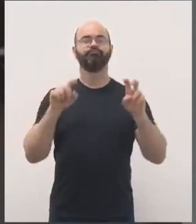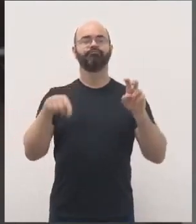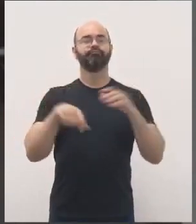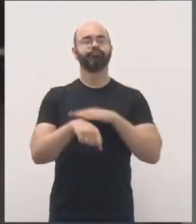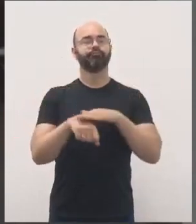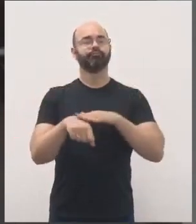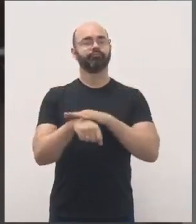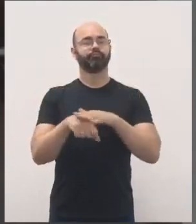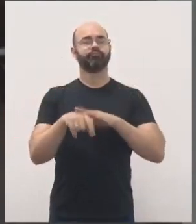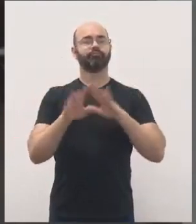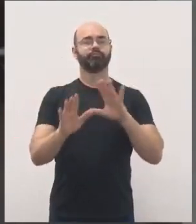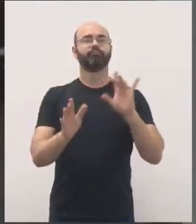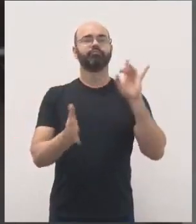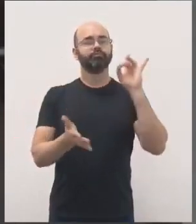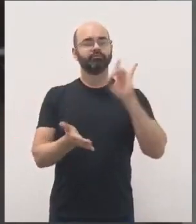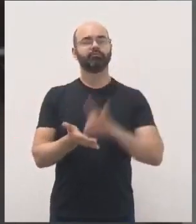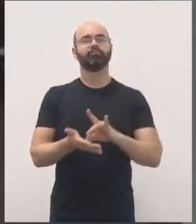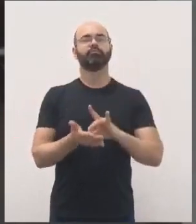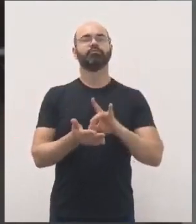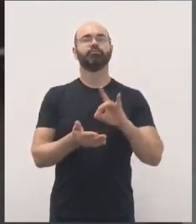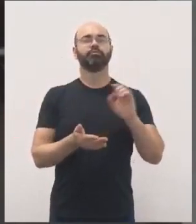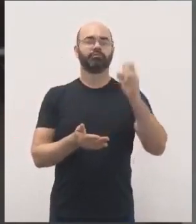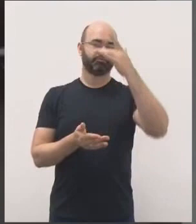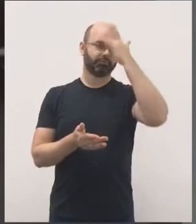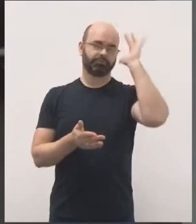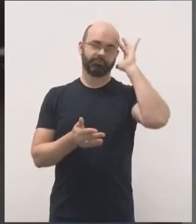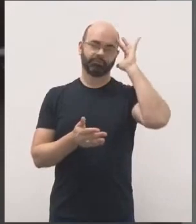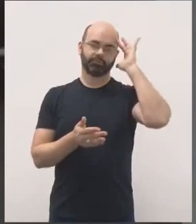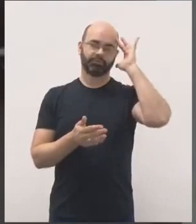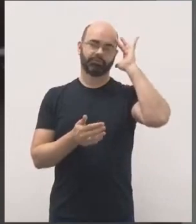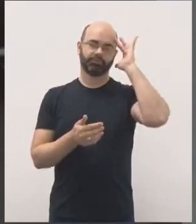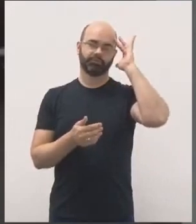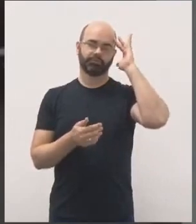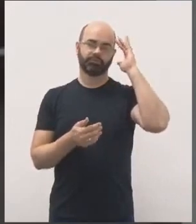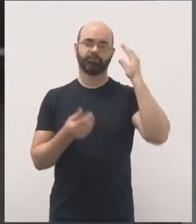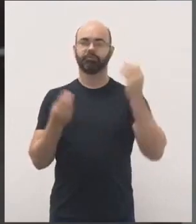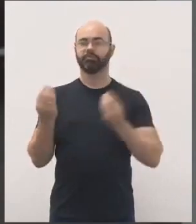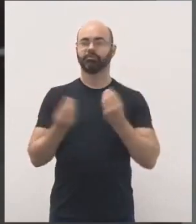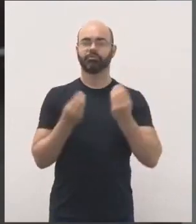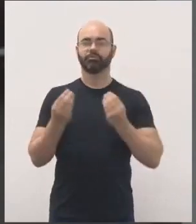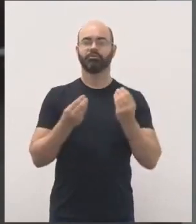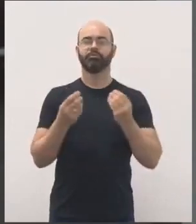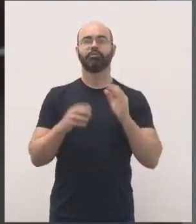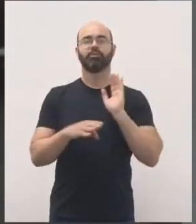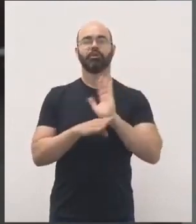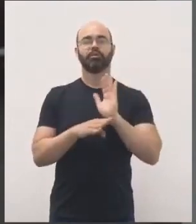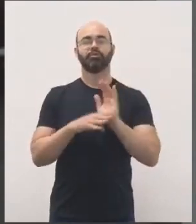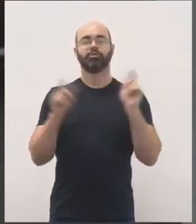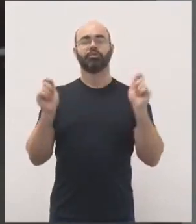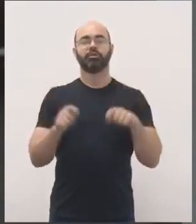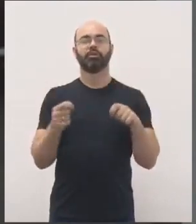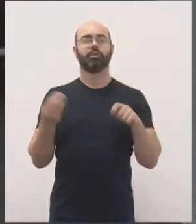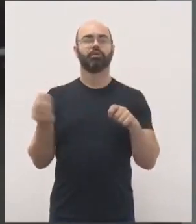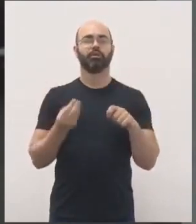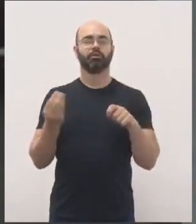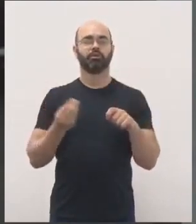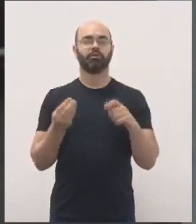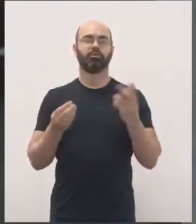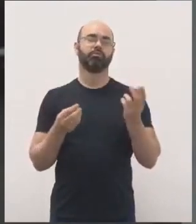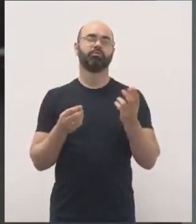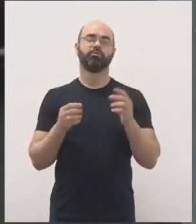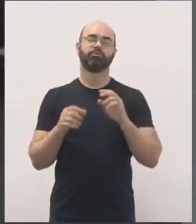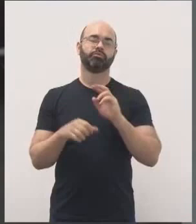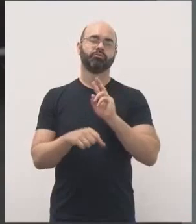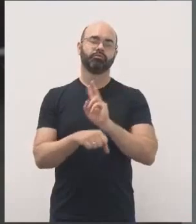fica estabelecido como essa pessoa que precisa pode encontrar ajuda, né? Então, o cuidado, né,